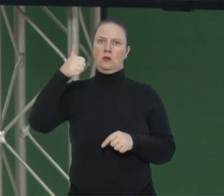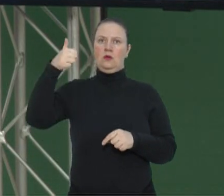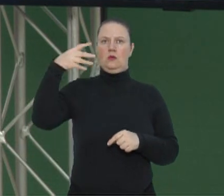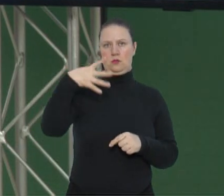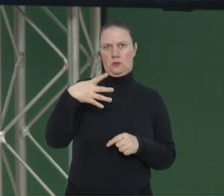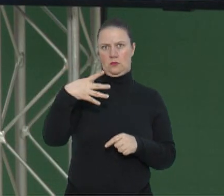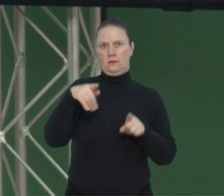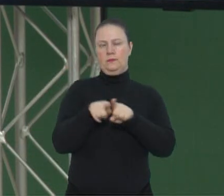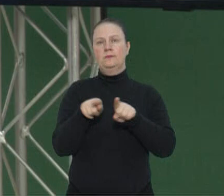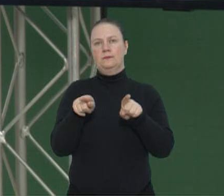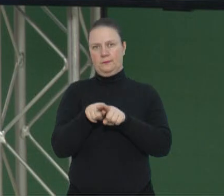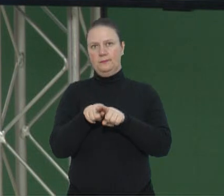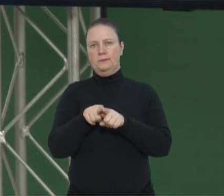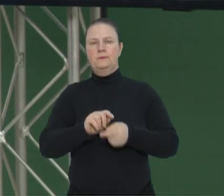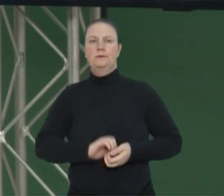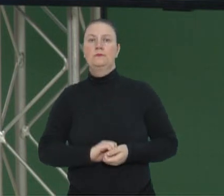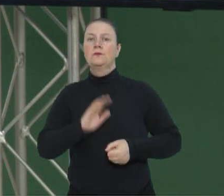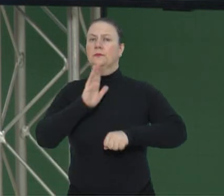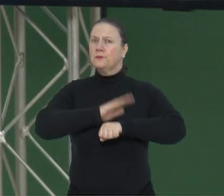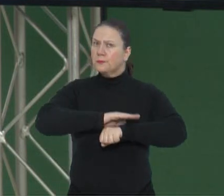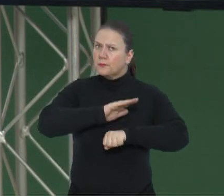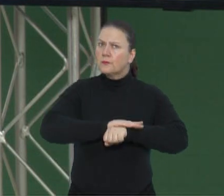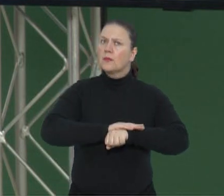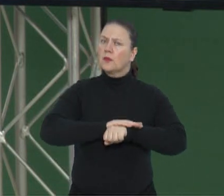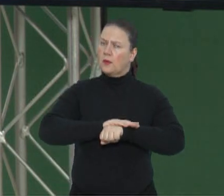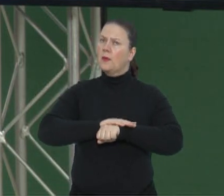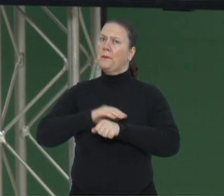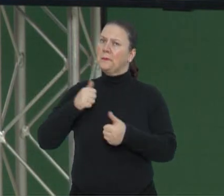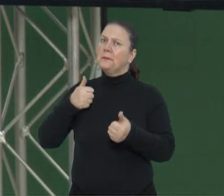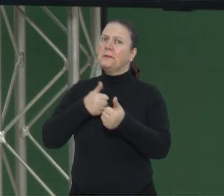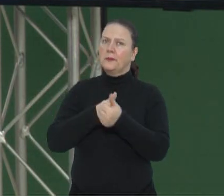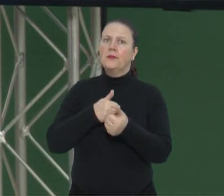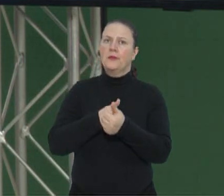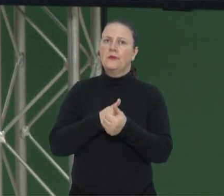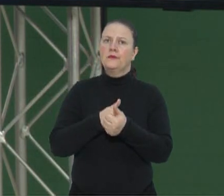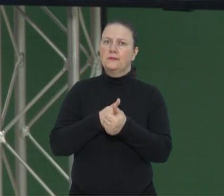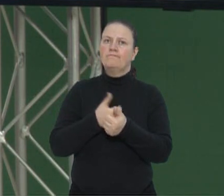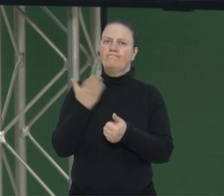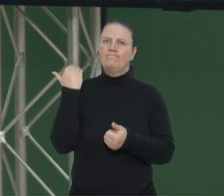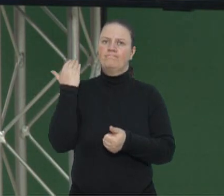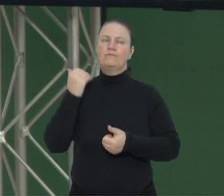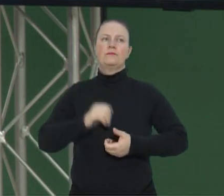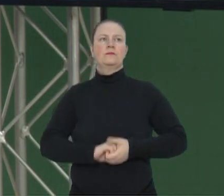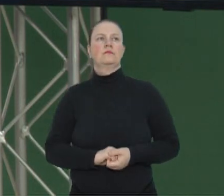2014, né? Uma época até então recente para nós aí, ok?